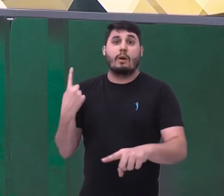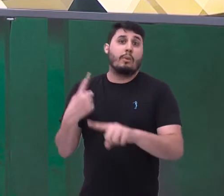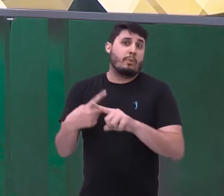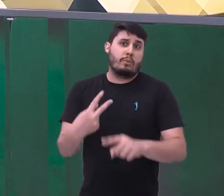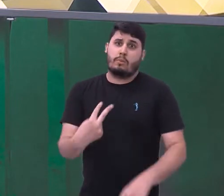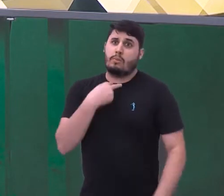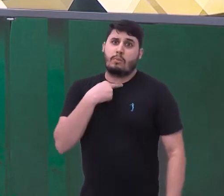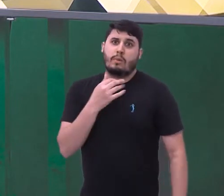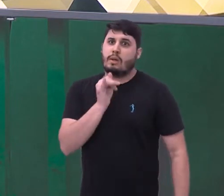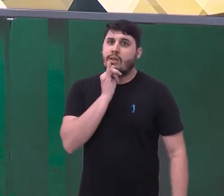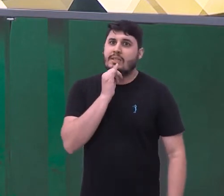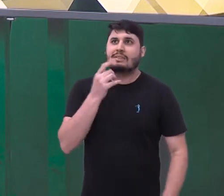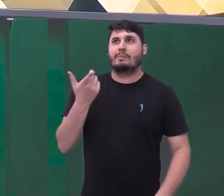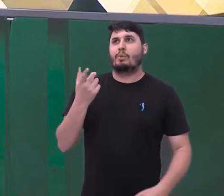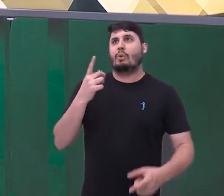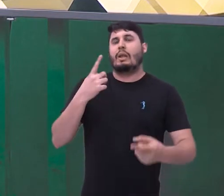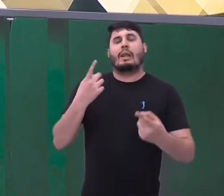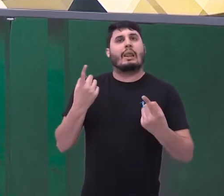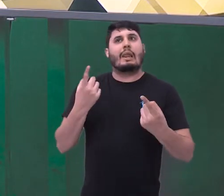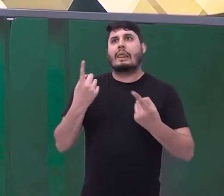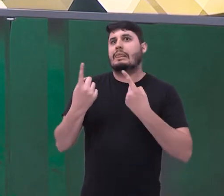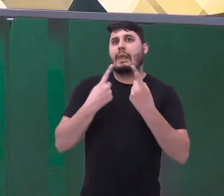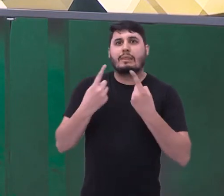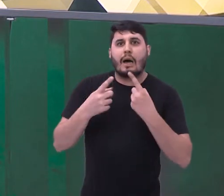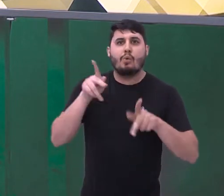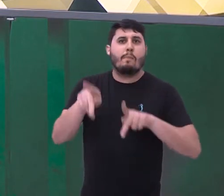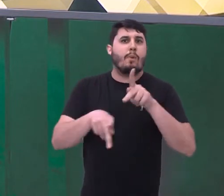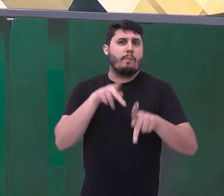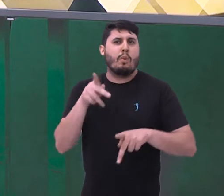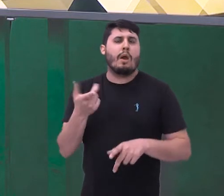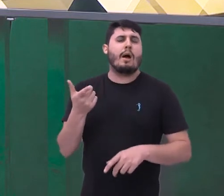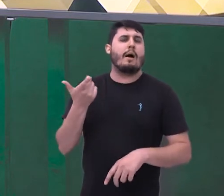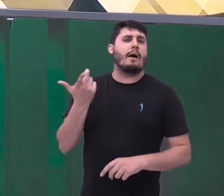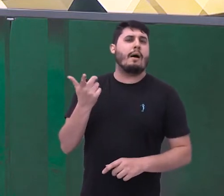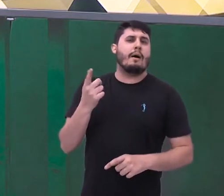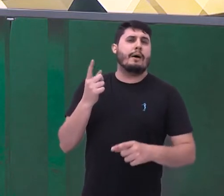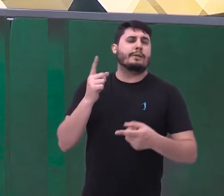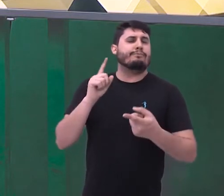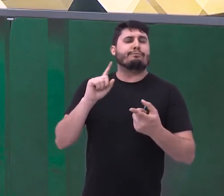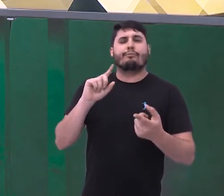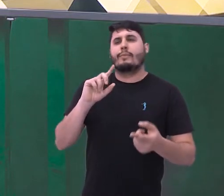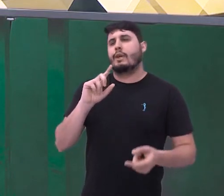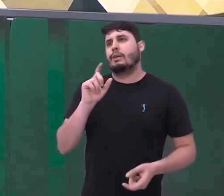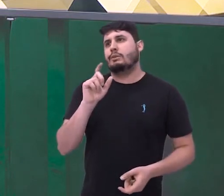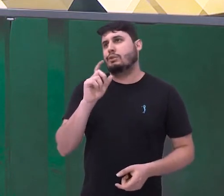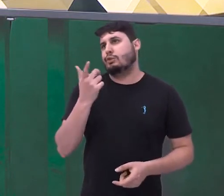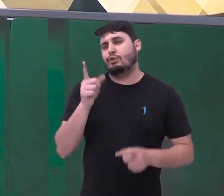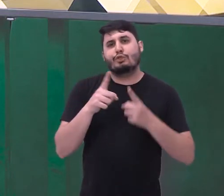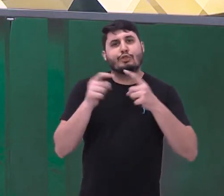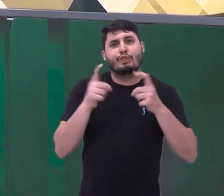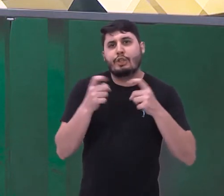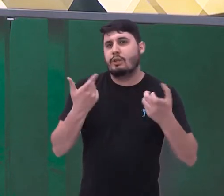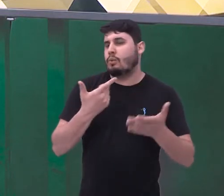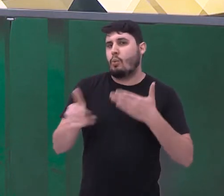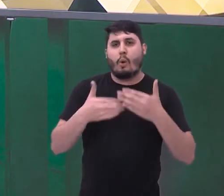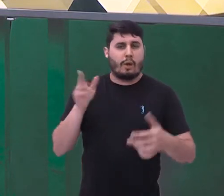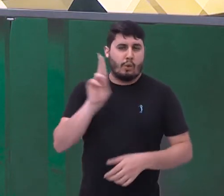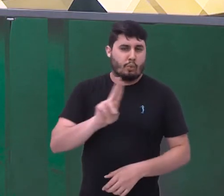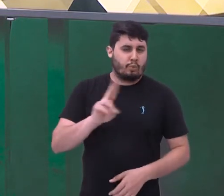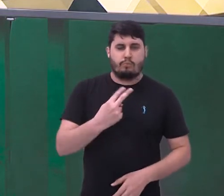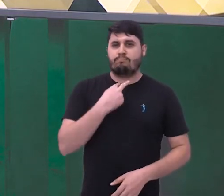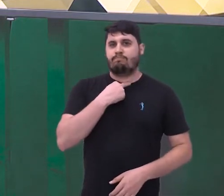vale figura de linguagem, ditados populares, gírias, nada disso. Ok? Linguagem literal.